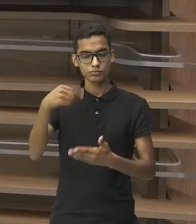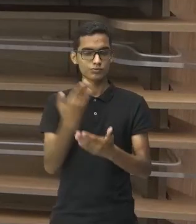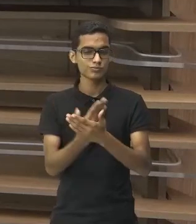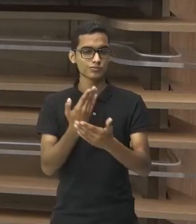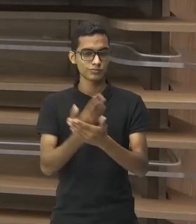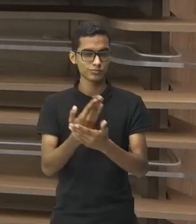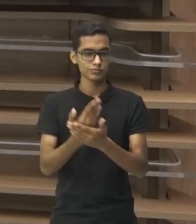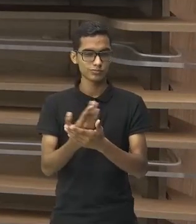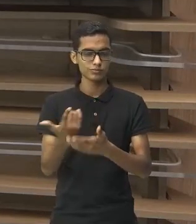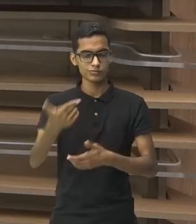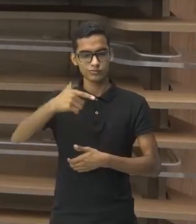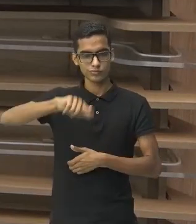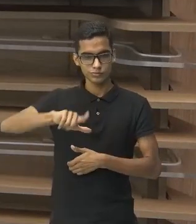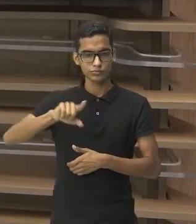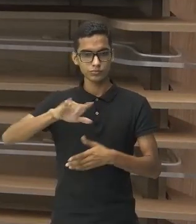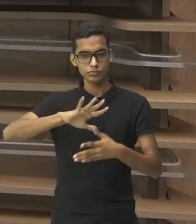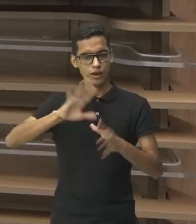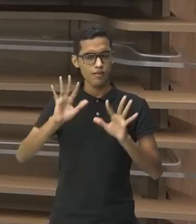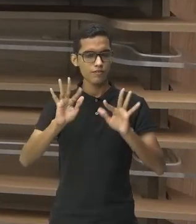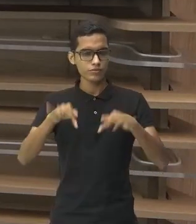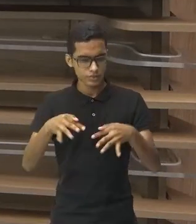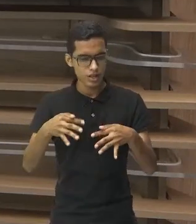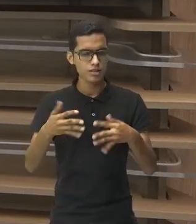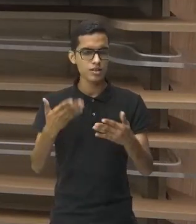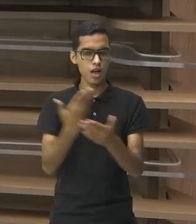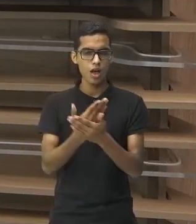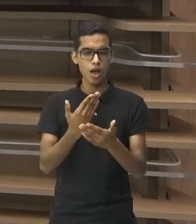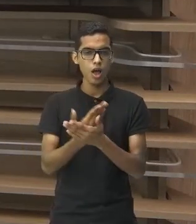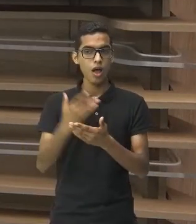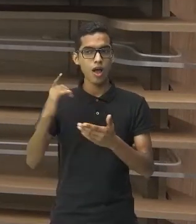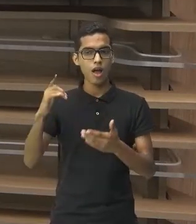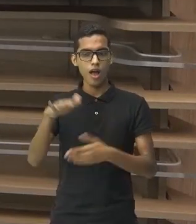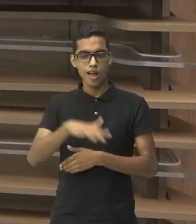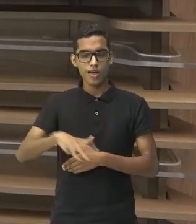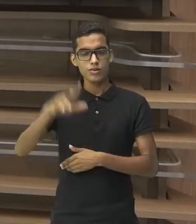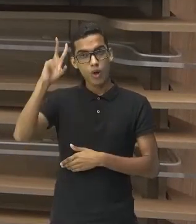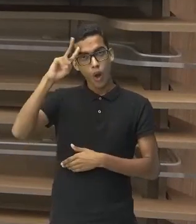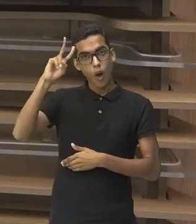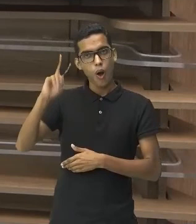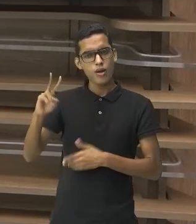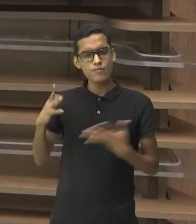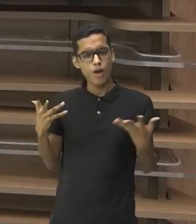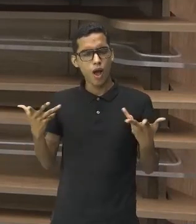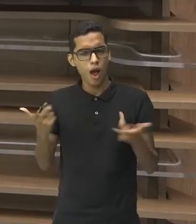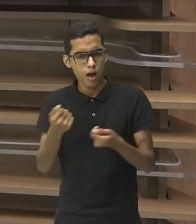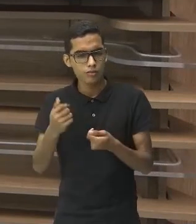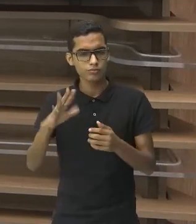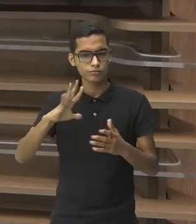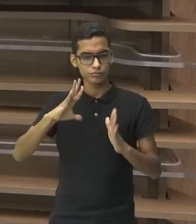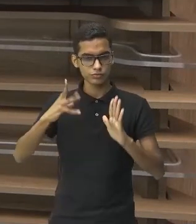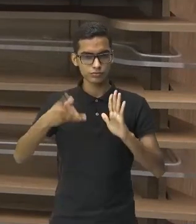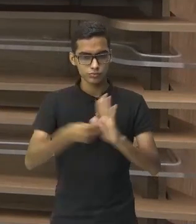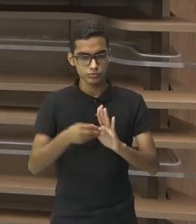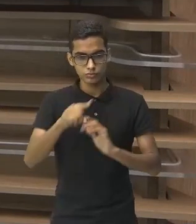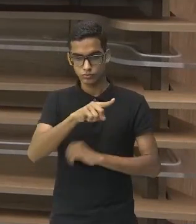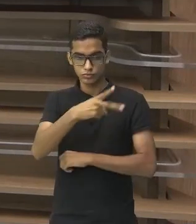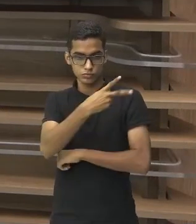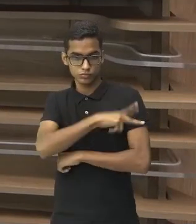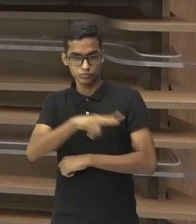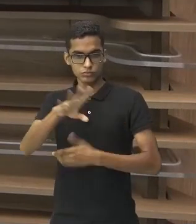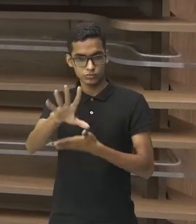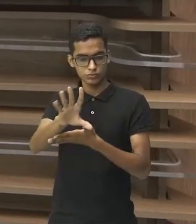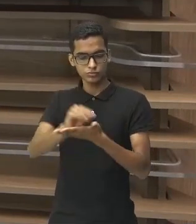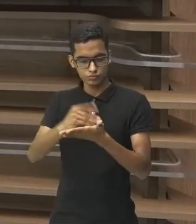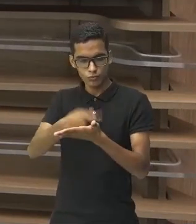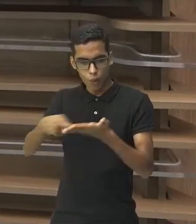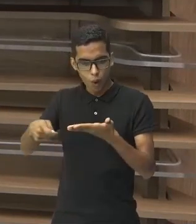gente concluir essa nossa viagem magnífica na história da Amazônia. Lembrando que, segundo ano, tomem nota de tudo, vocês